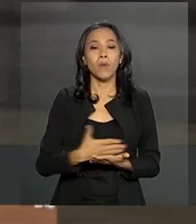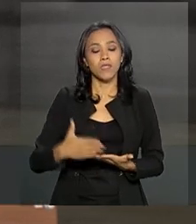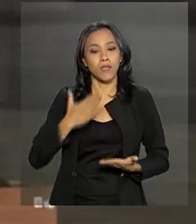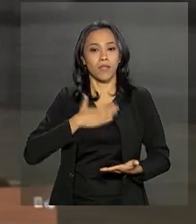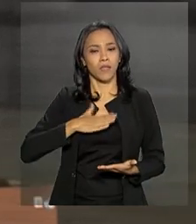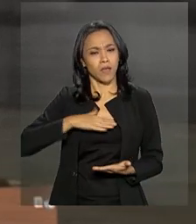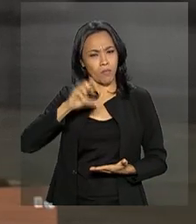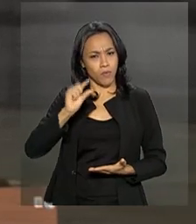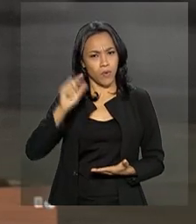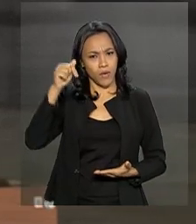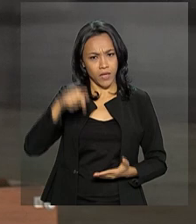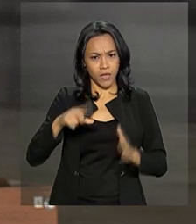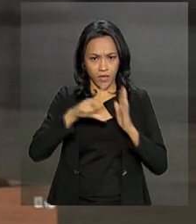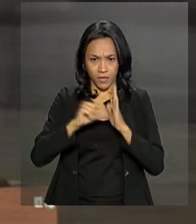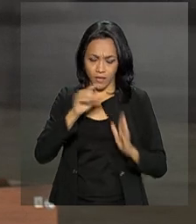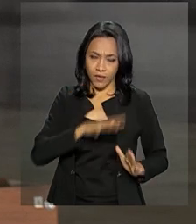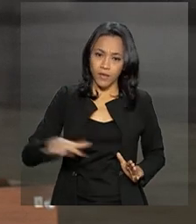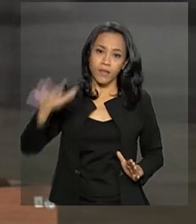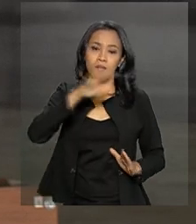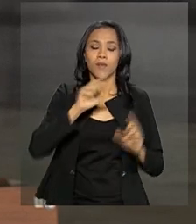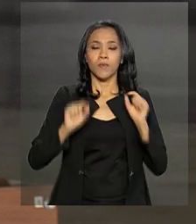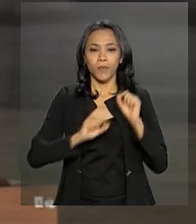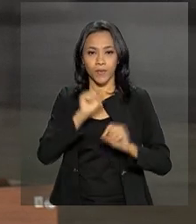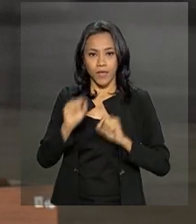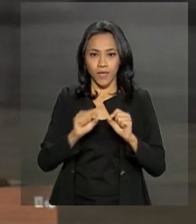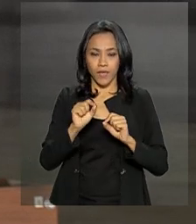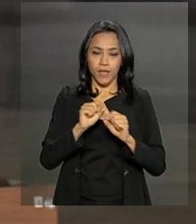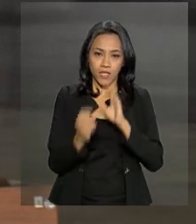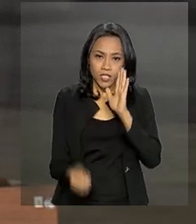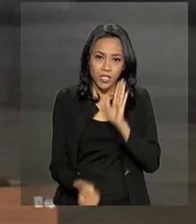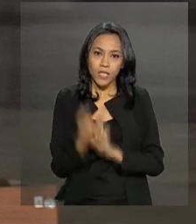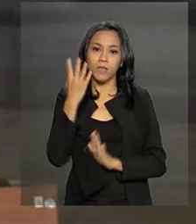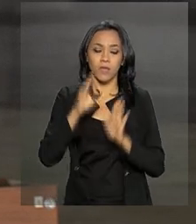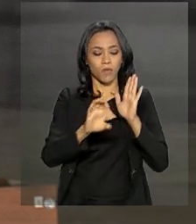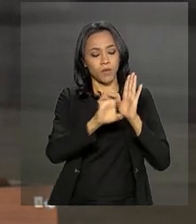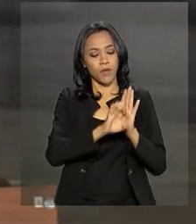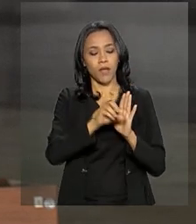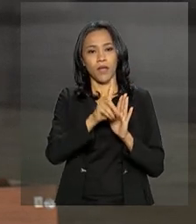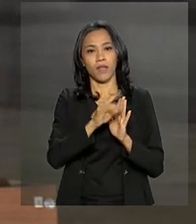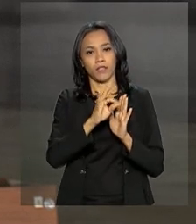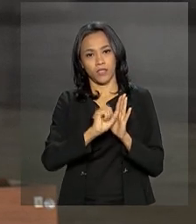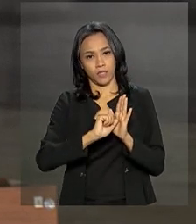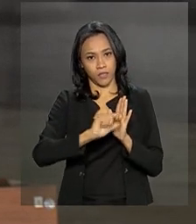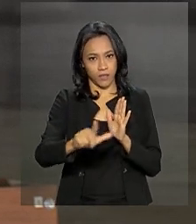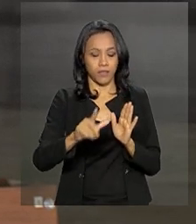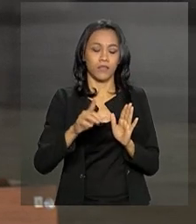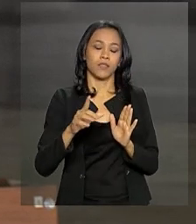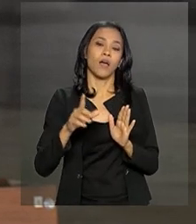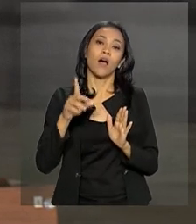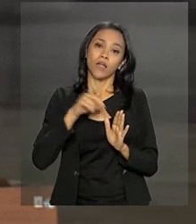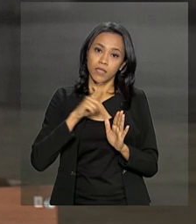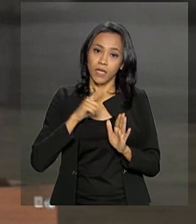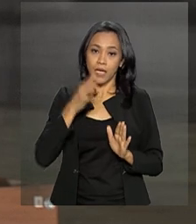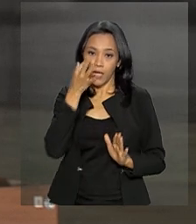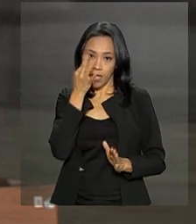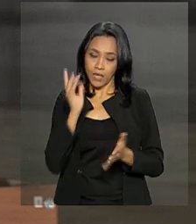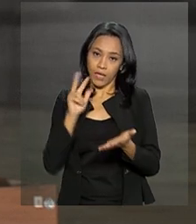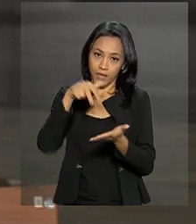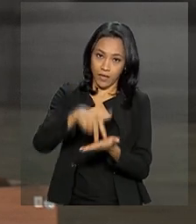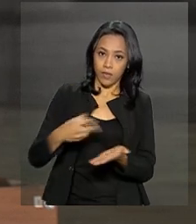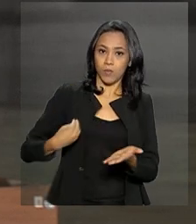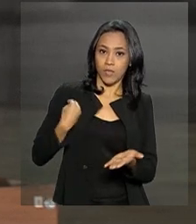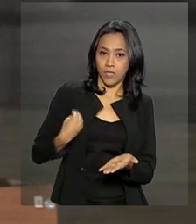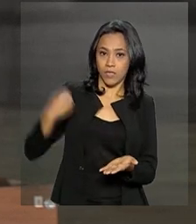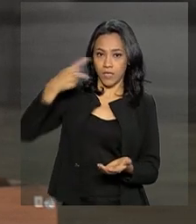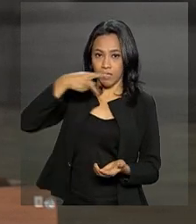no Palácio do Planalto a cerimônia de lançamento de um edital que vai ter a participação aí do presidente Michel Temer e de